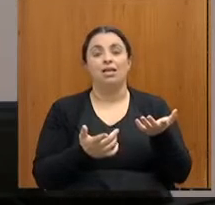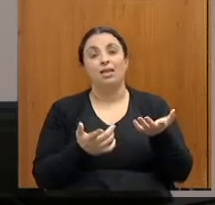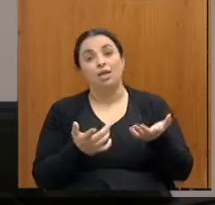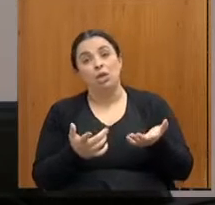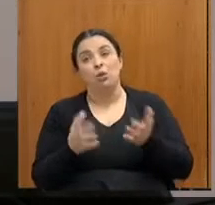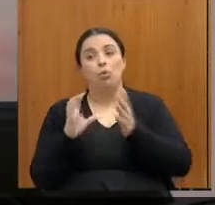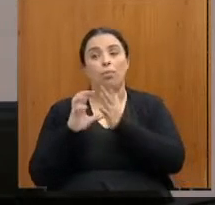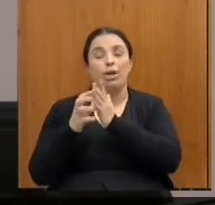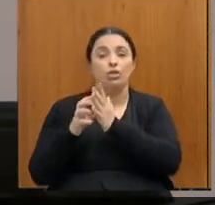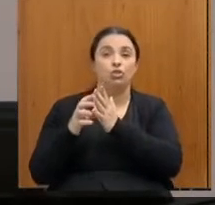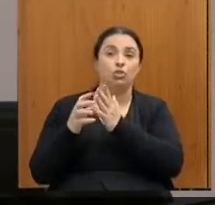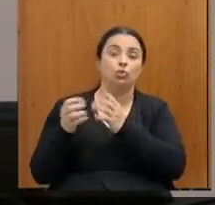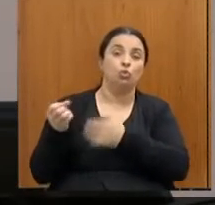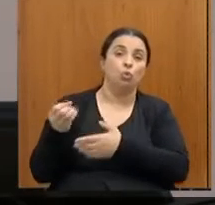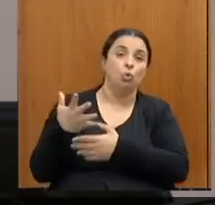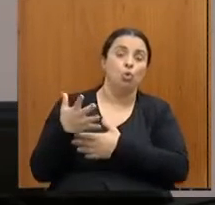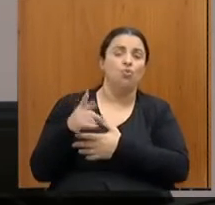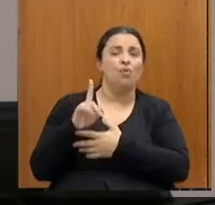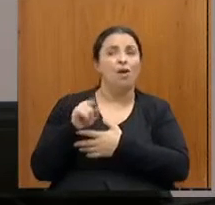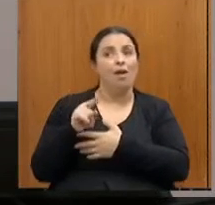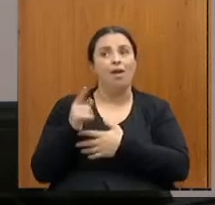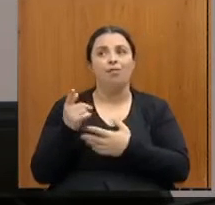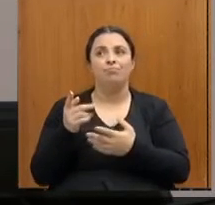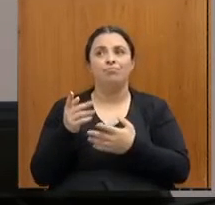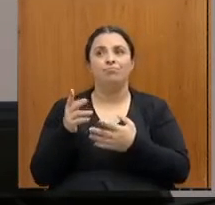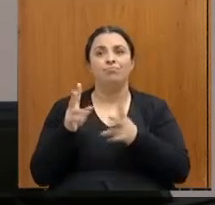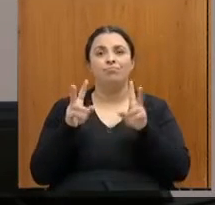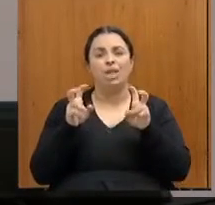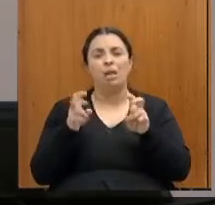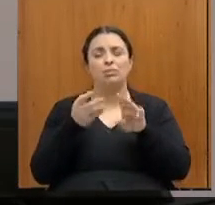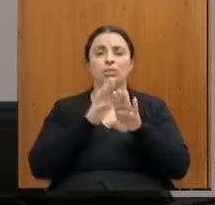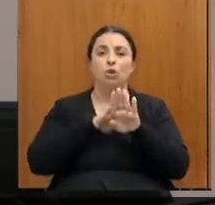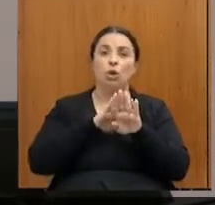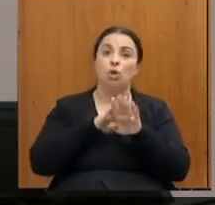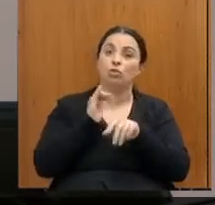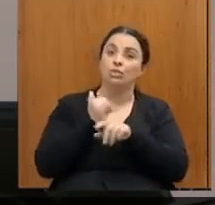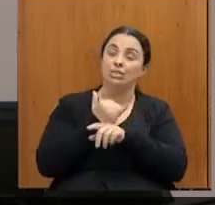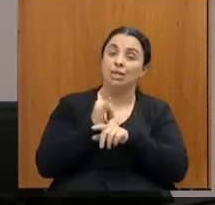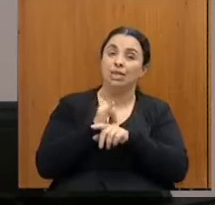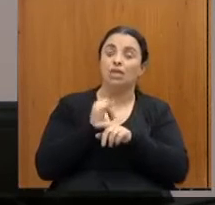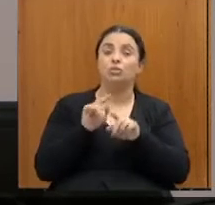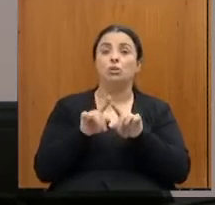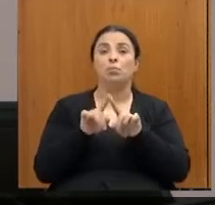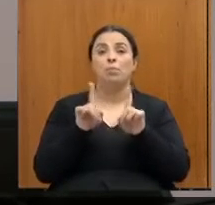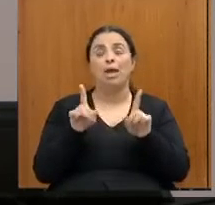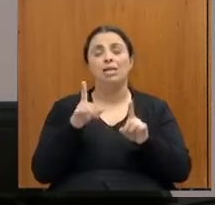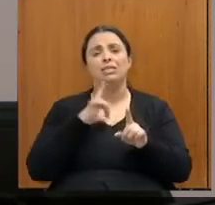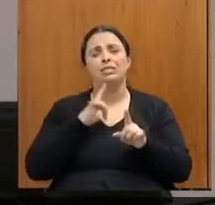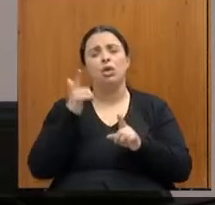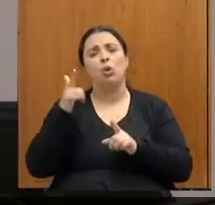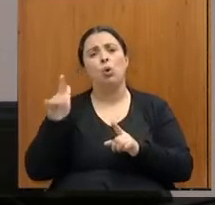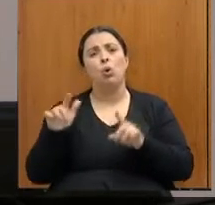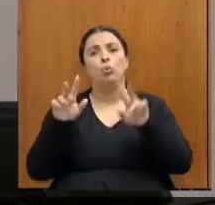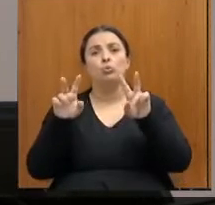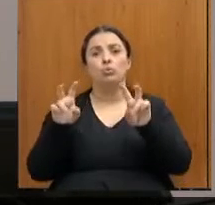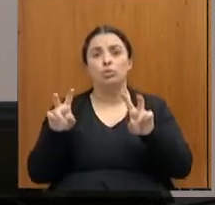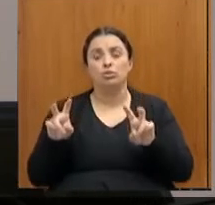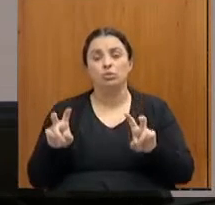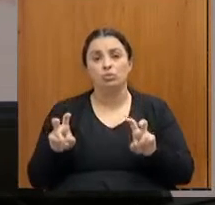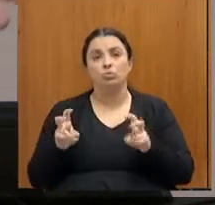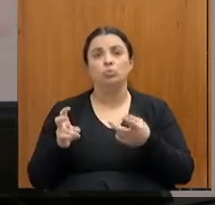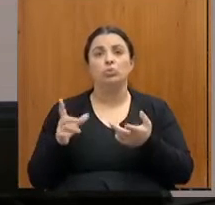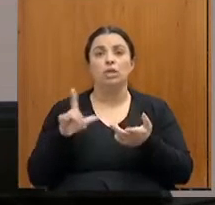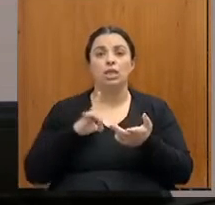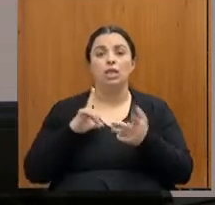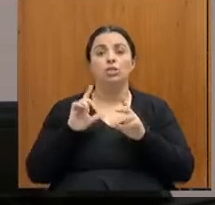ideológicas questões estratégicas é mas também existem Marcelo de outros assuntos que